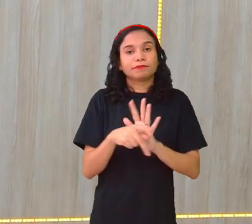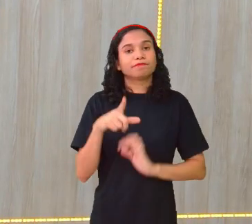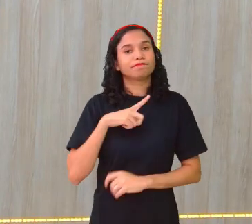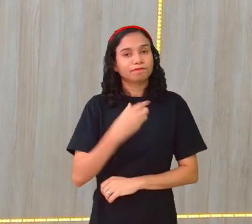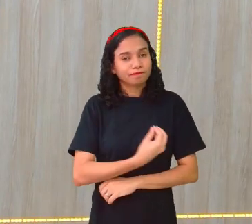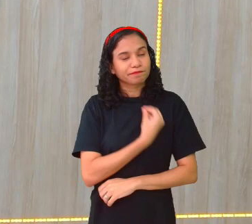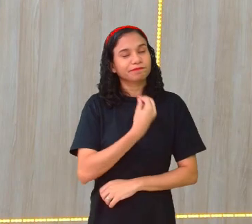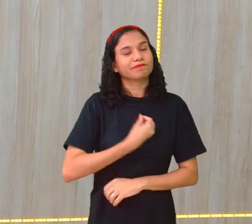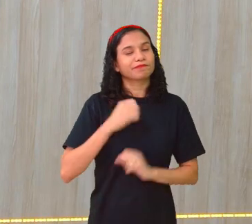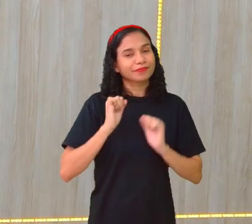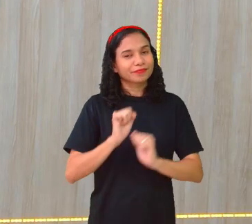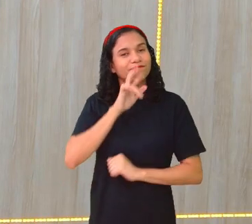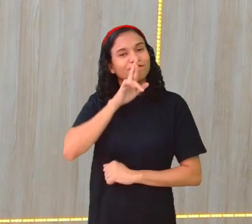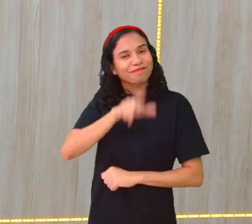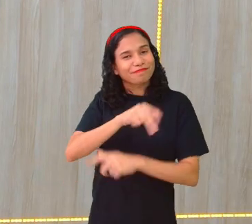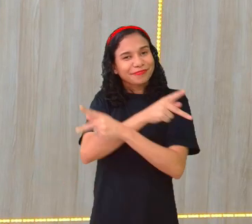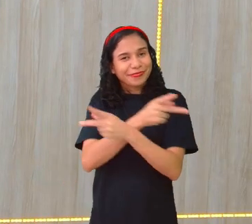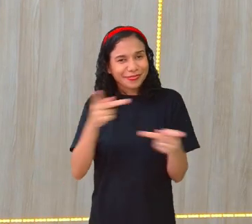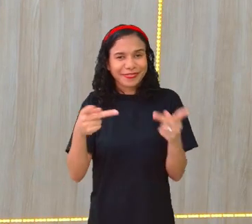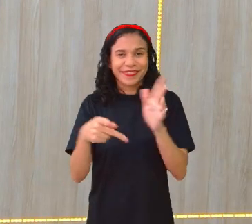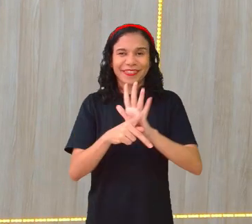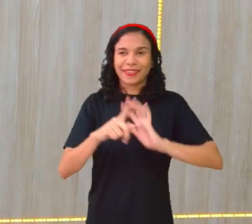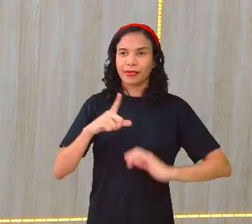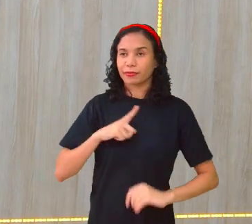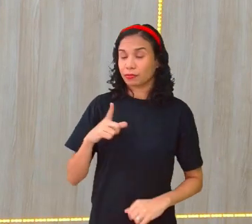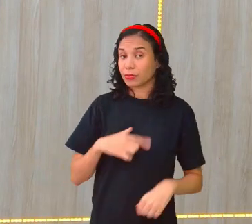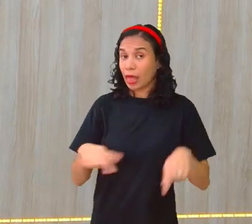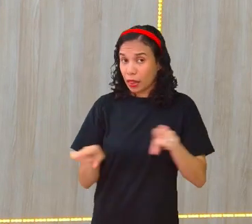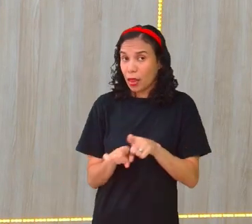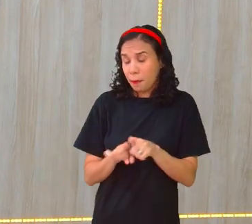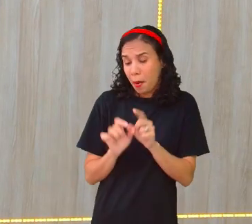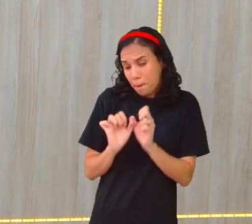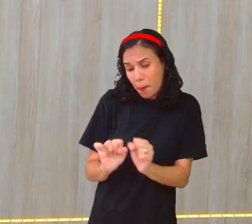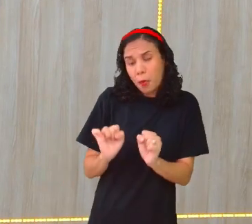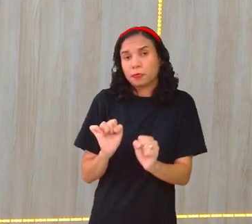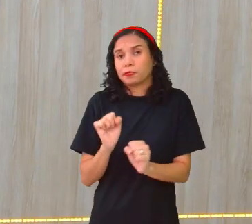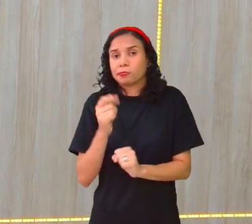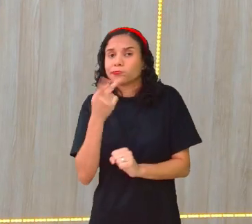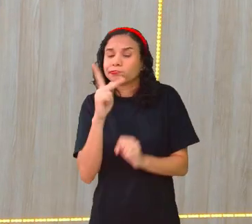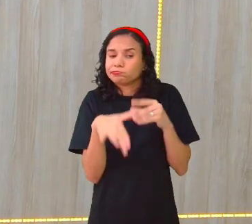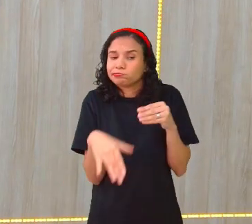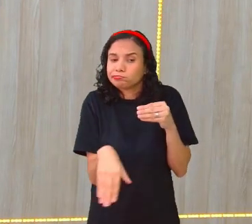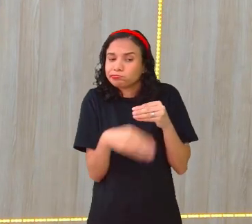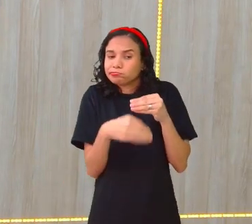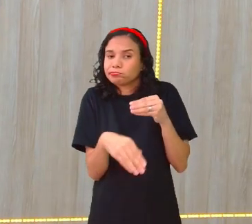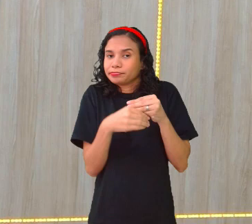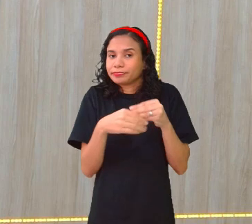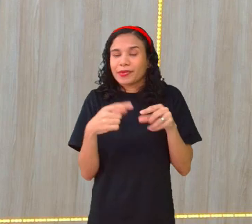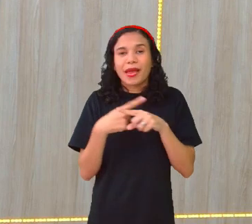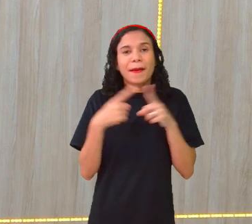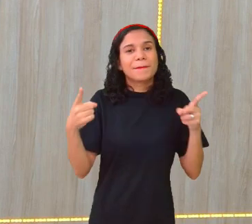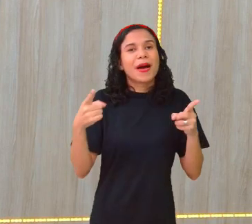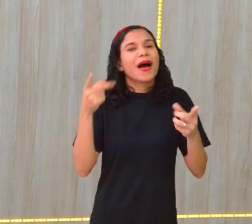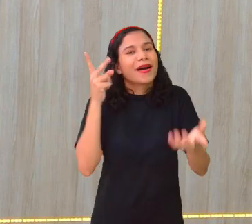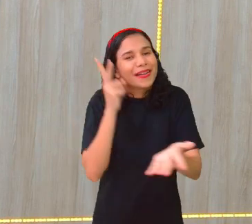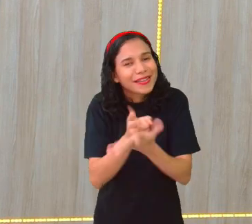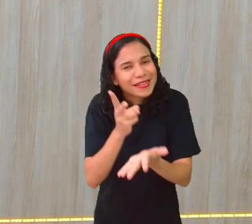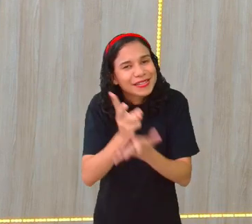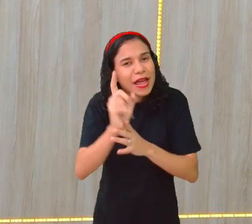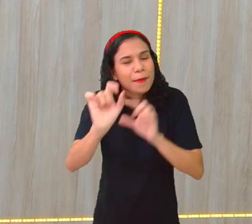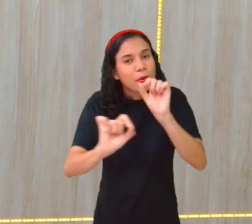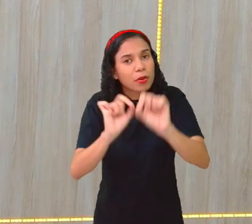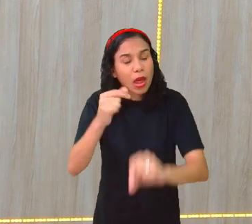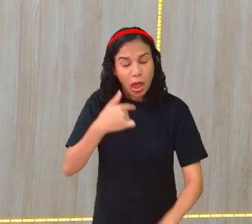eu estarei lá para responder a você alguma coisa, ou também você pode dar a sua contribuição. Mas, como sempre, eu